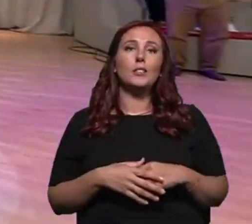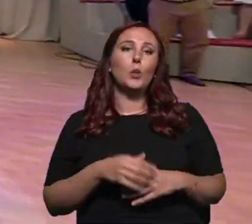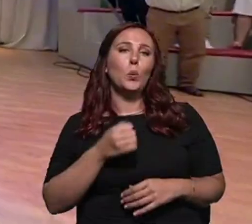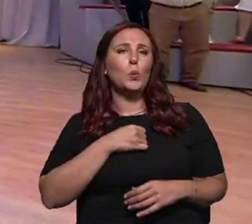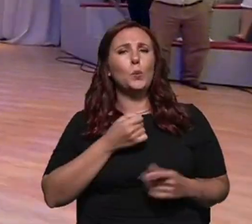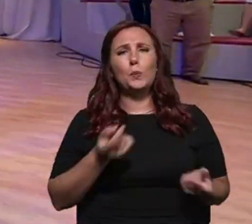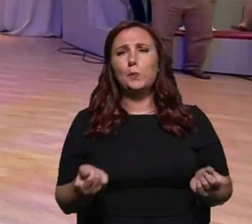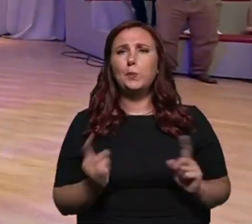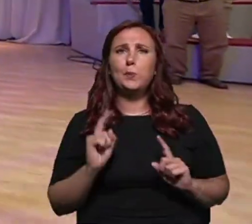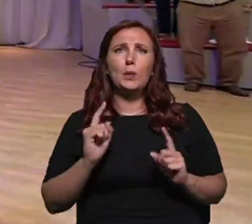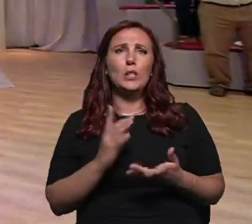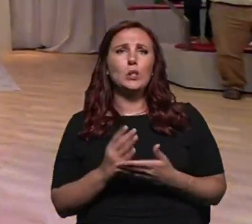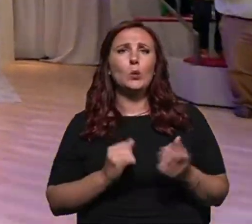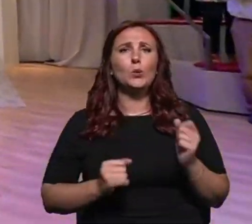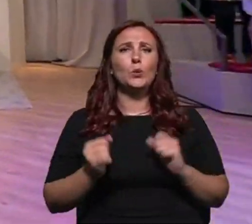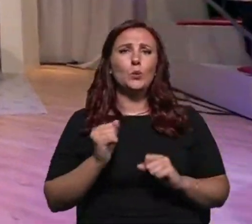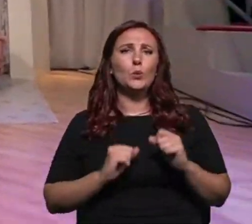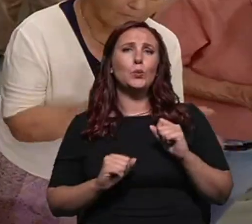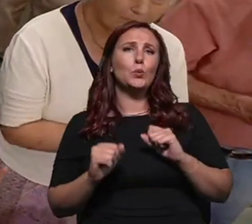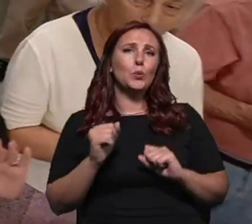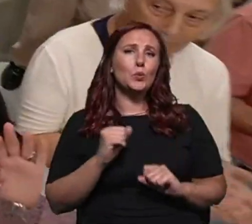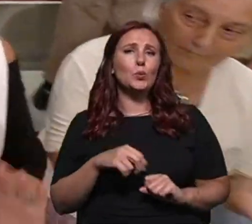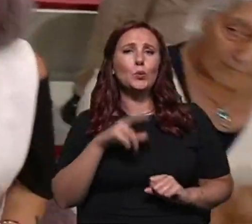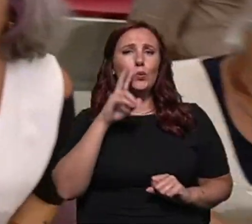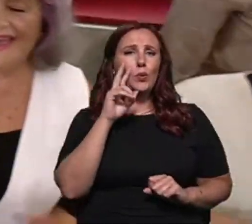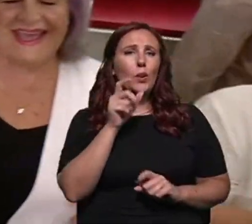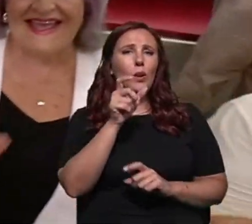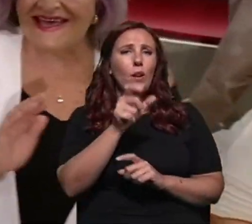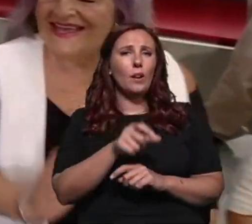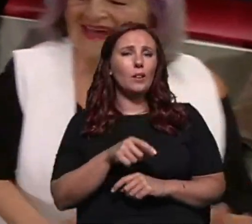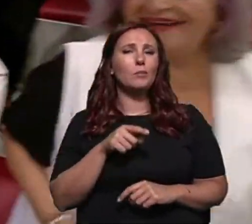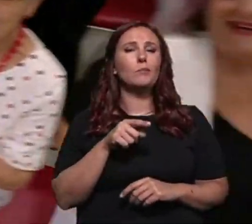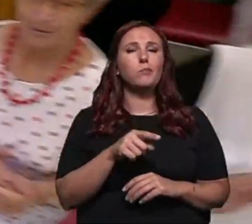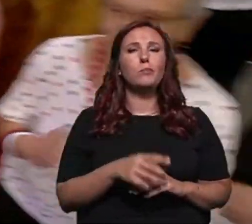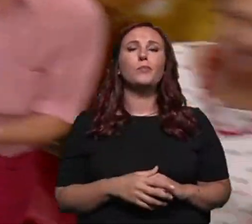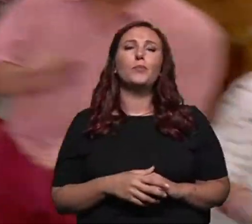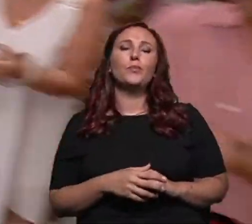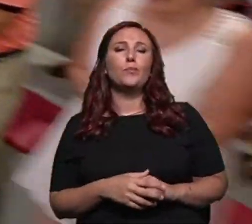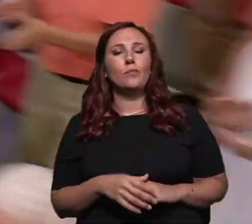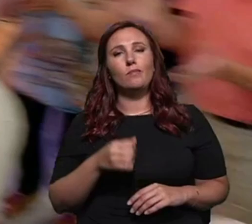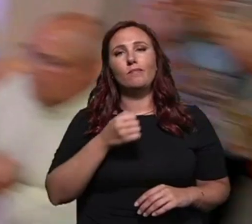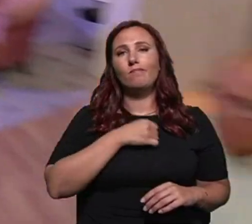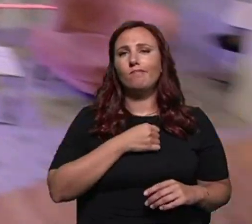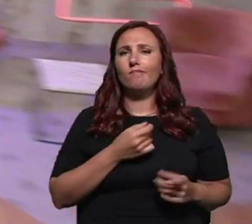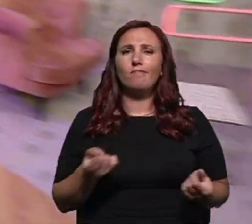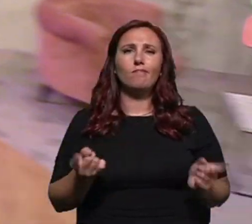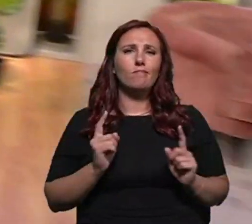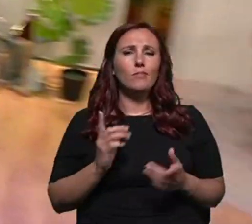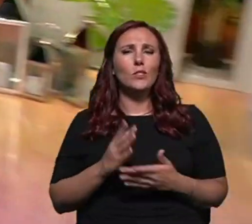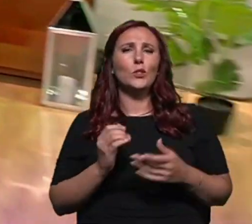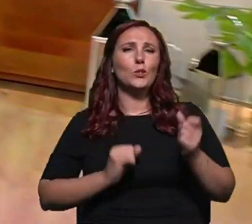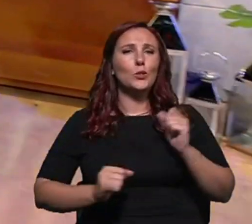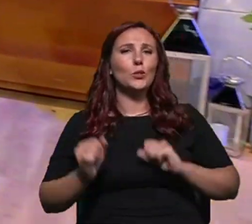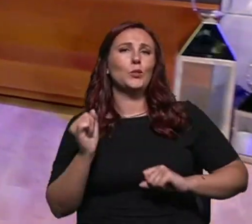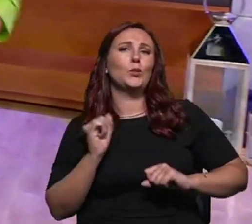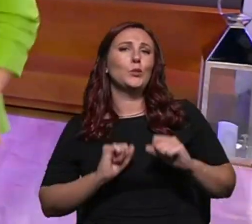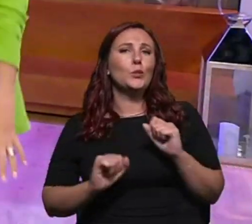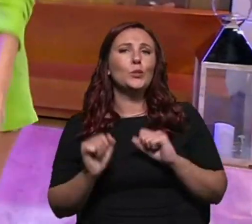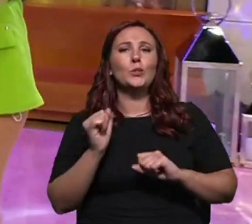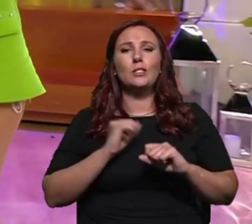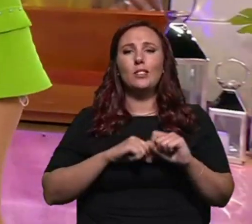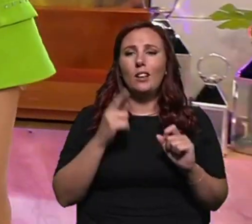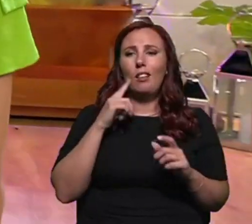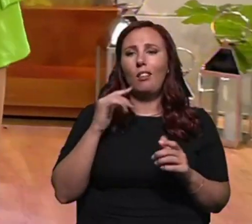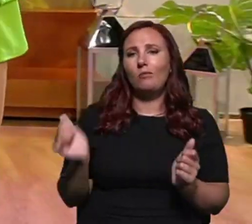coração não b s samba S samba para te ver meu coração não B sou samba sou samba para